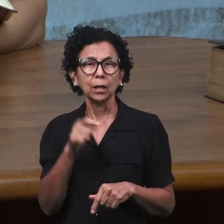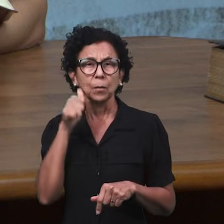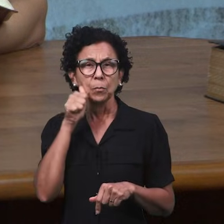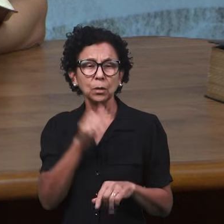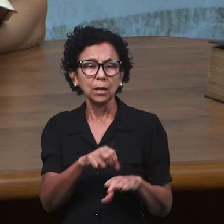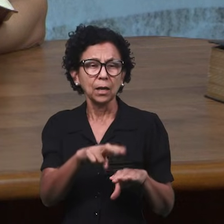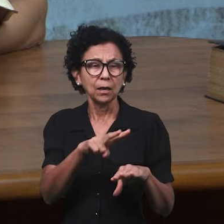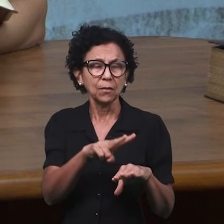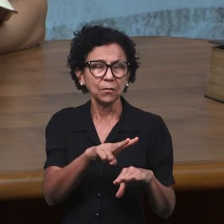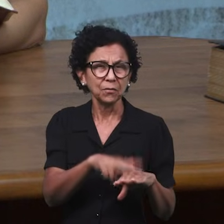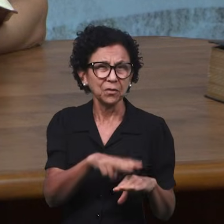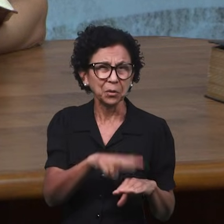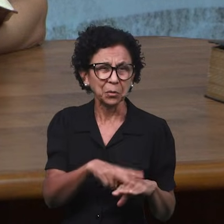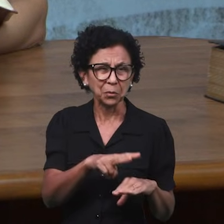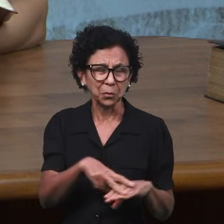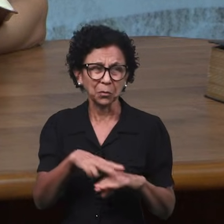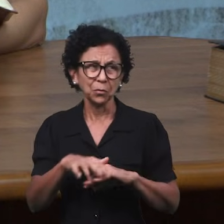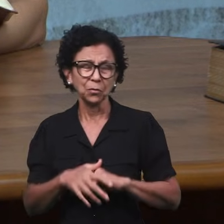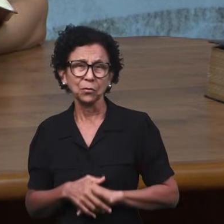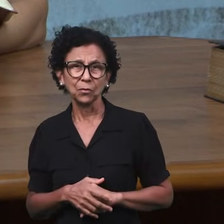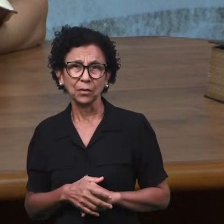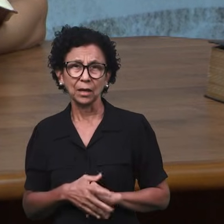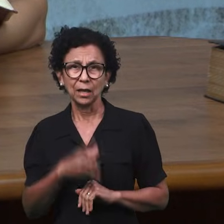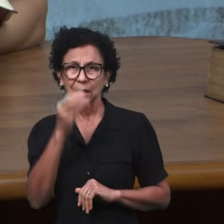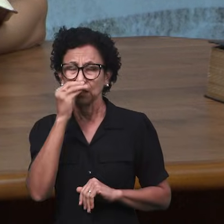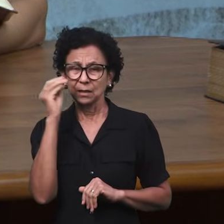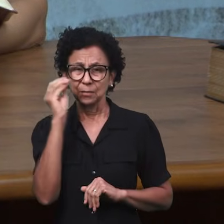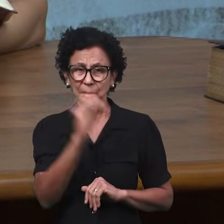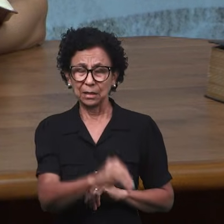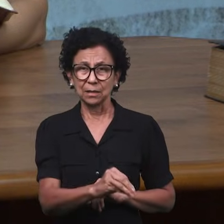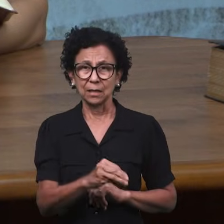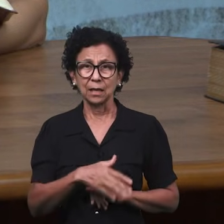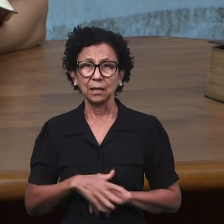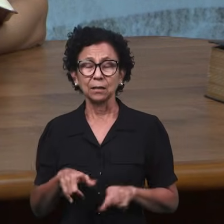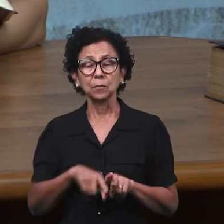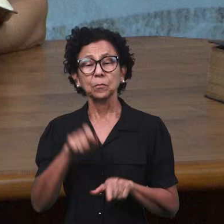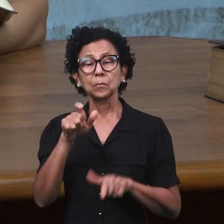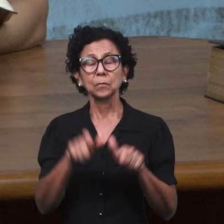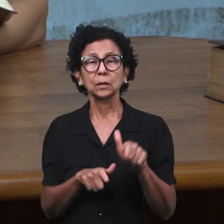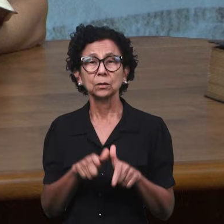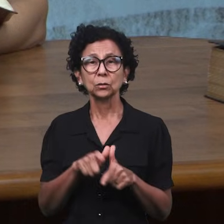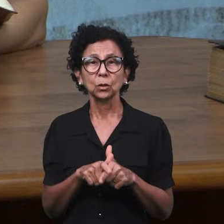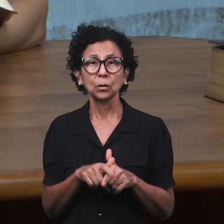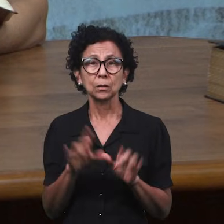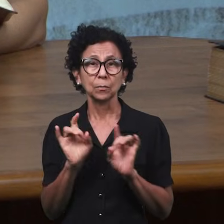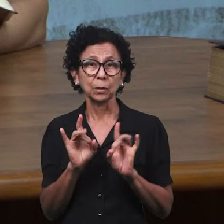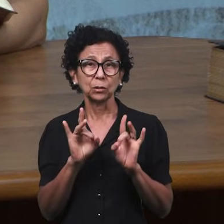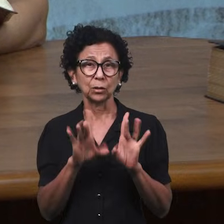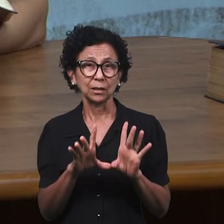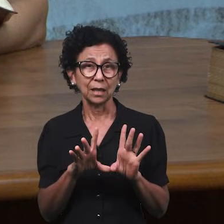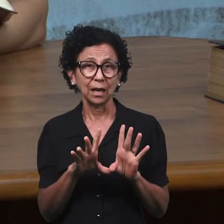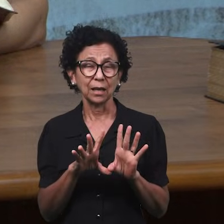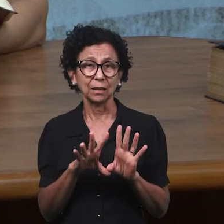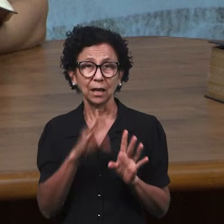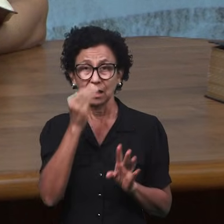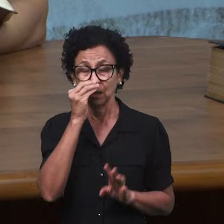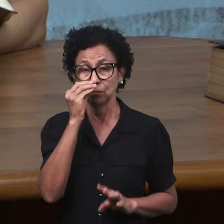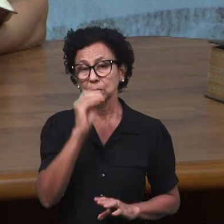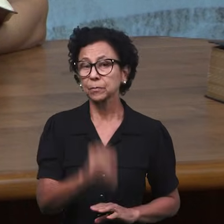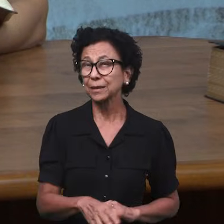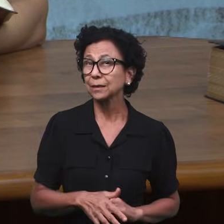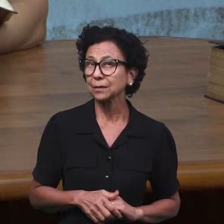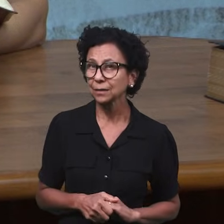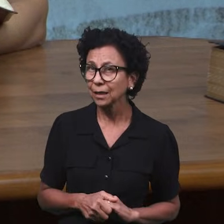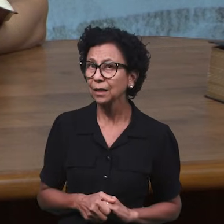meu bocado e o órfão não comeu dele? Porque desde a minha mocidade